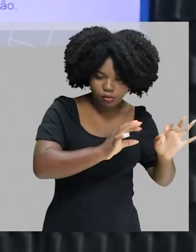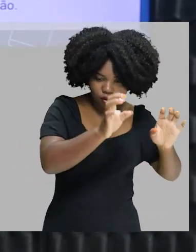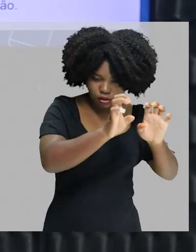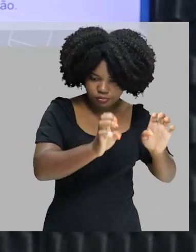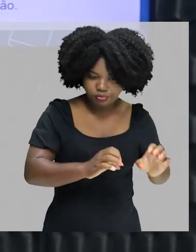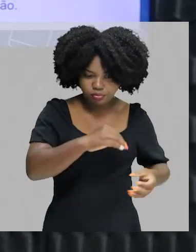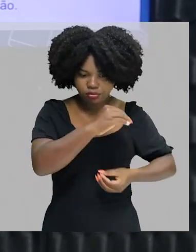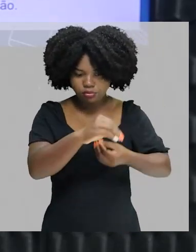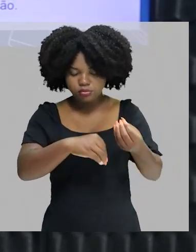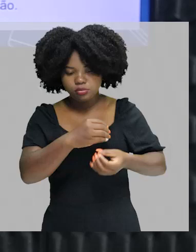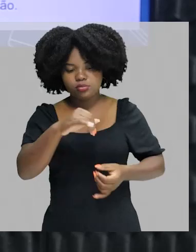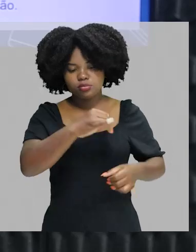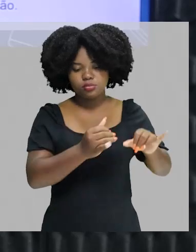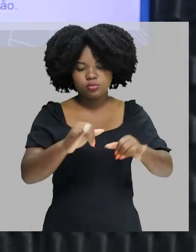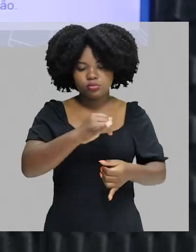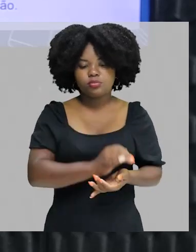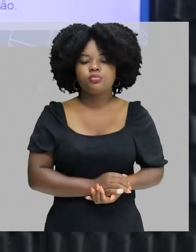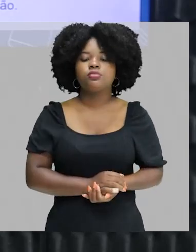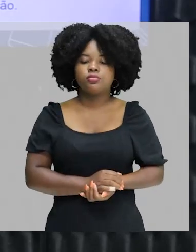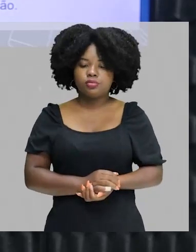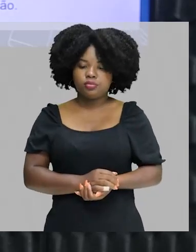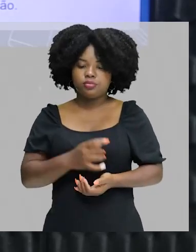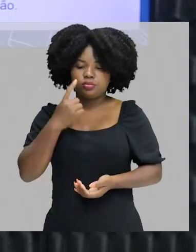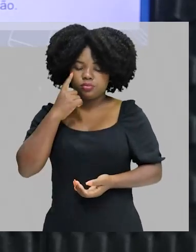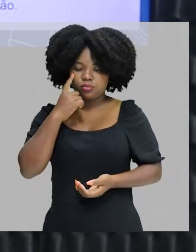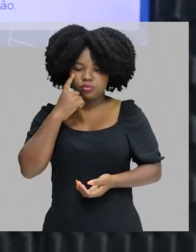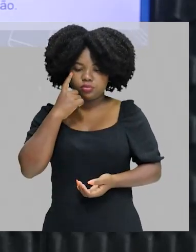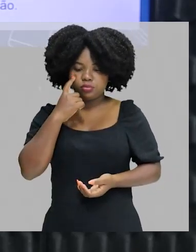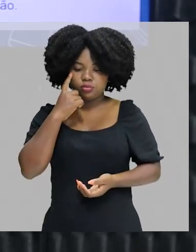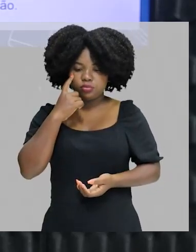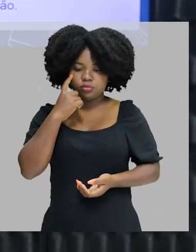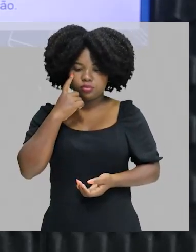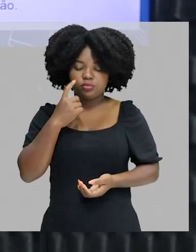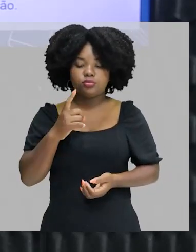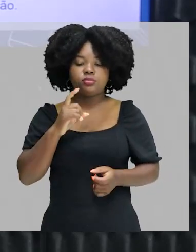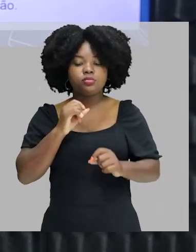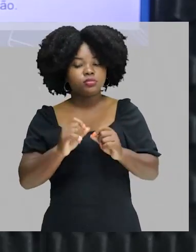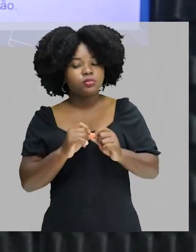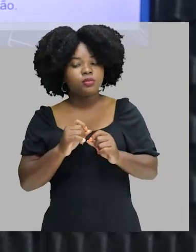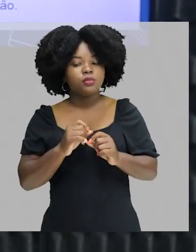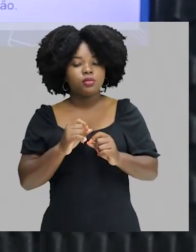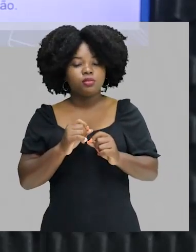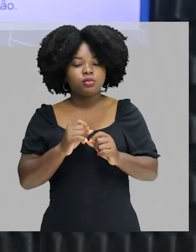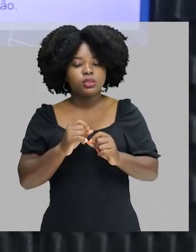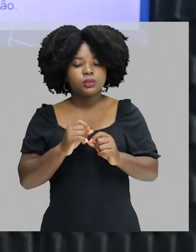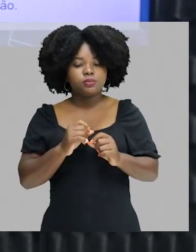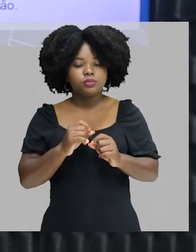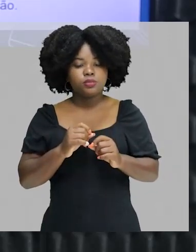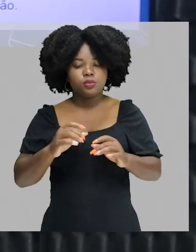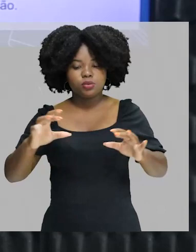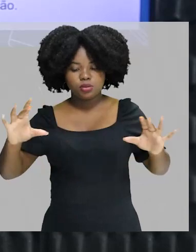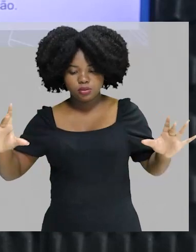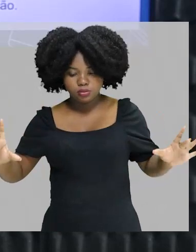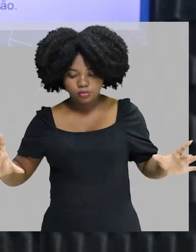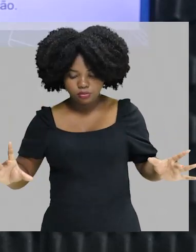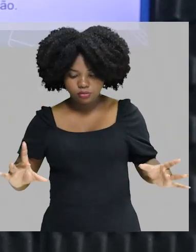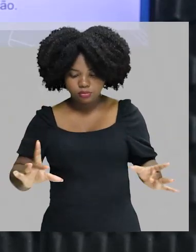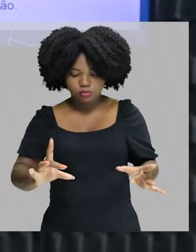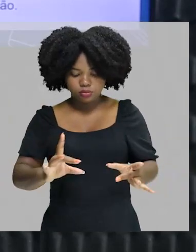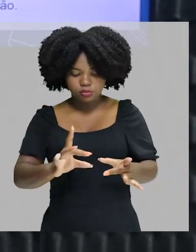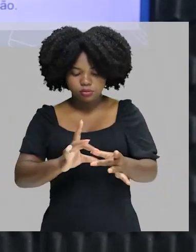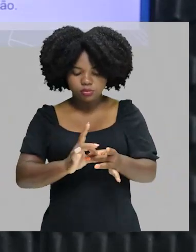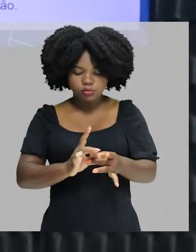estruturas químicas durante a reação de polimerização. Então, eles vão se recombinar, gerando uma